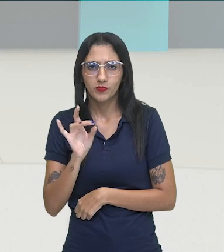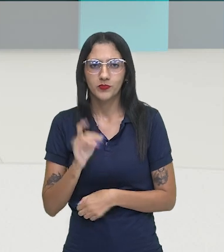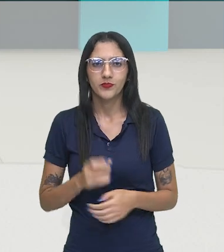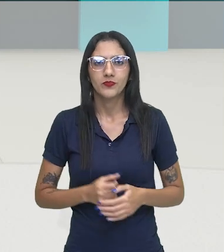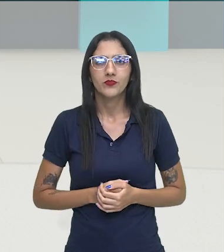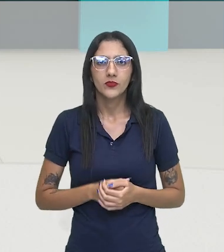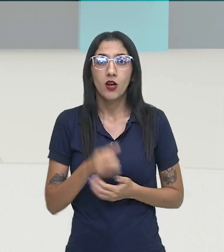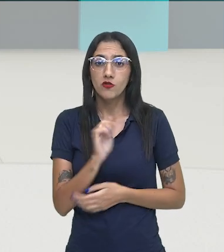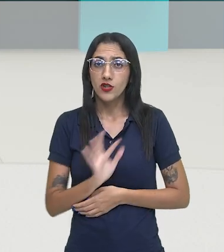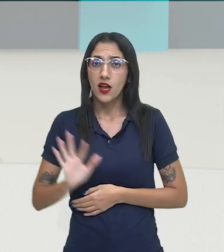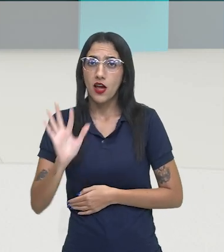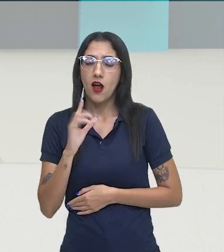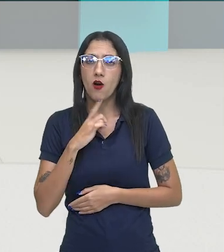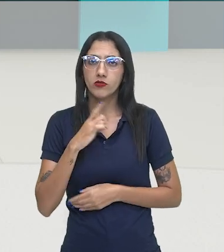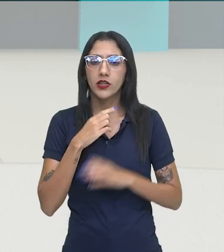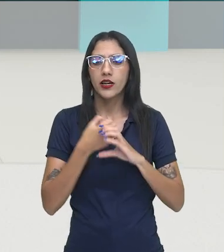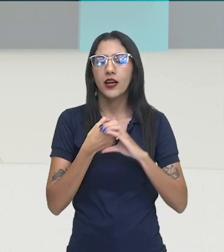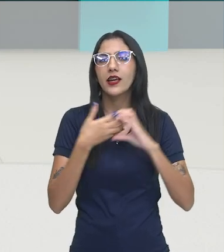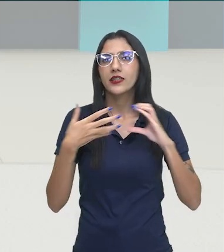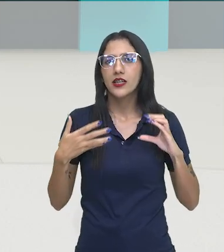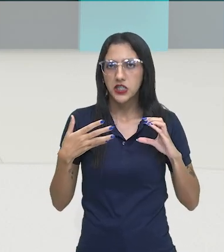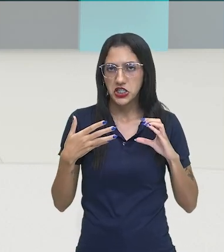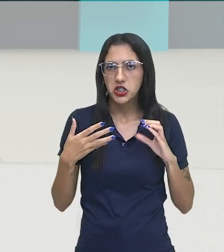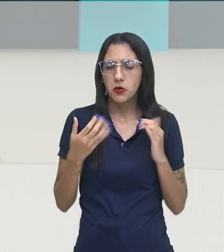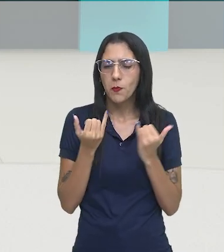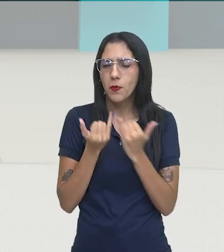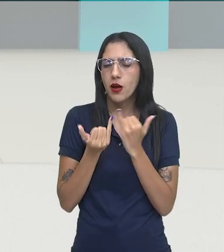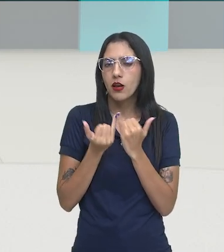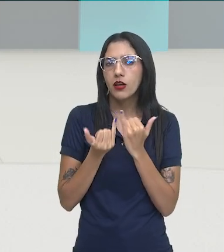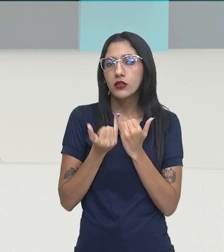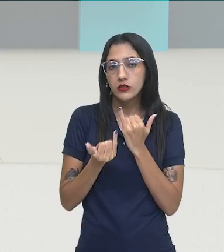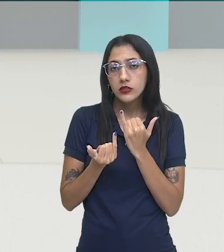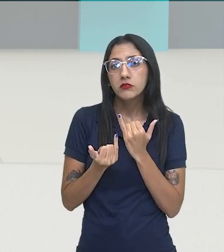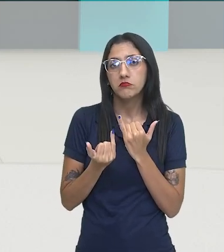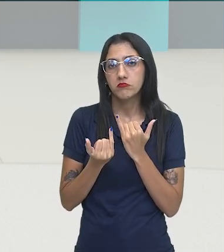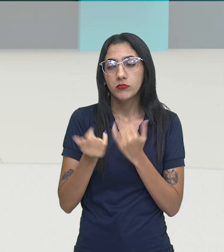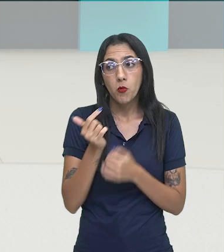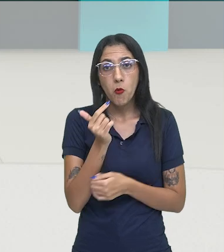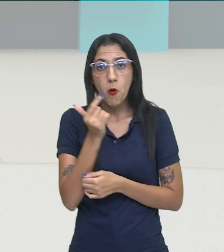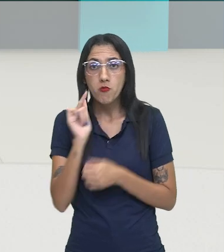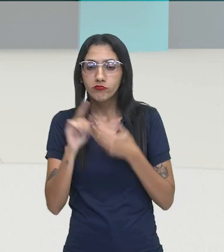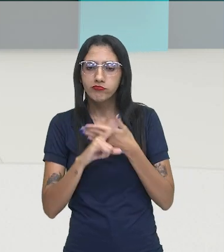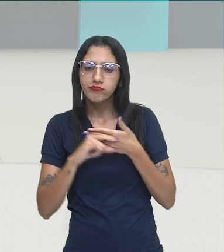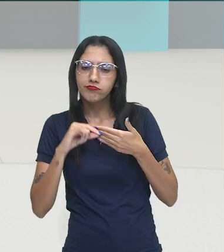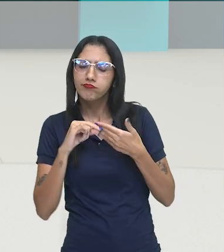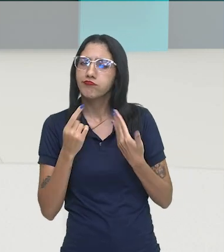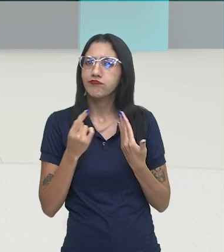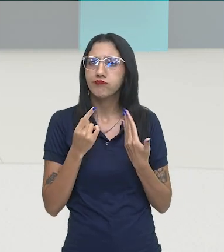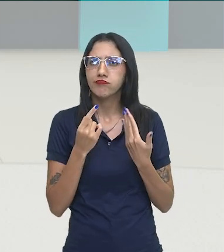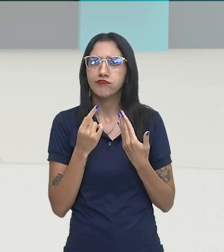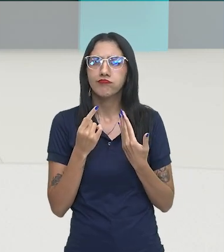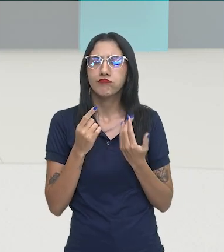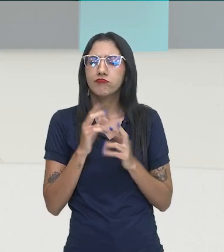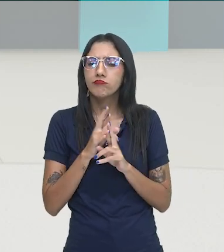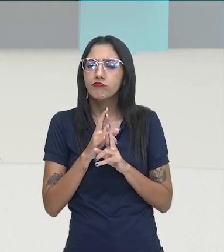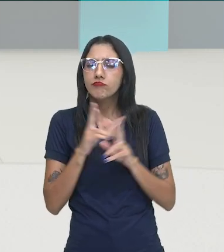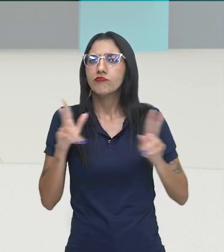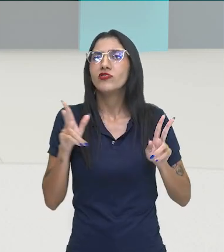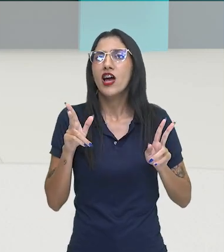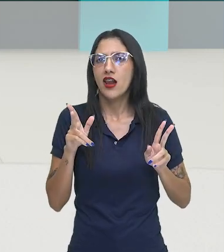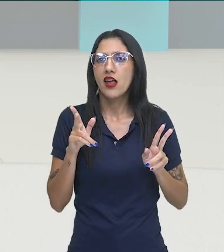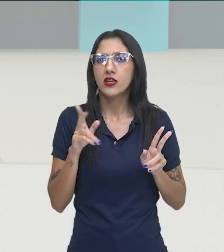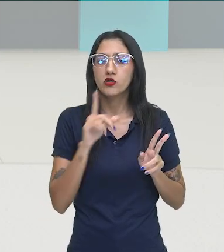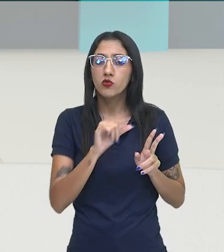que vai ter características comuns a todos eles, e vai ter alguns que vão fugir à regra, né? Vão trabalhar com